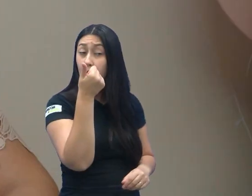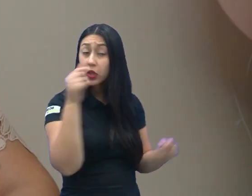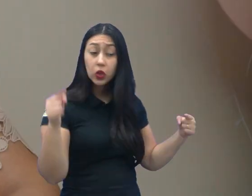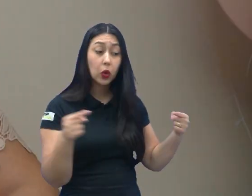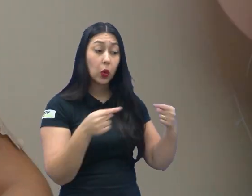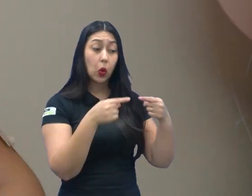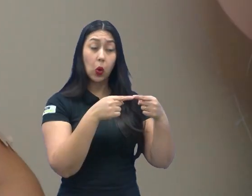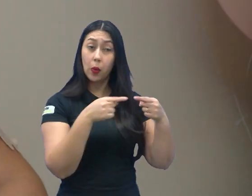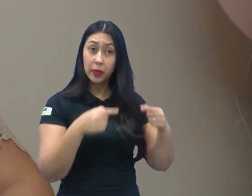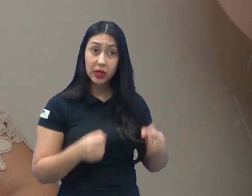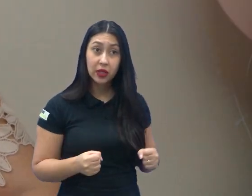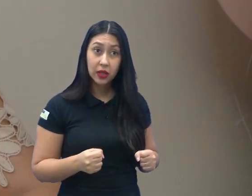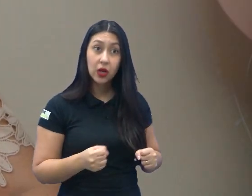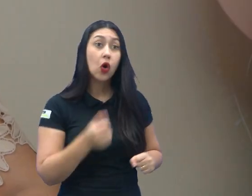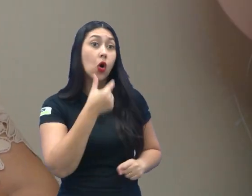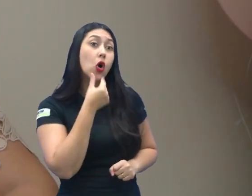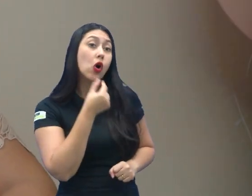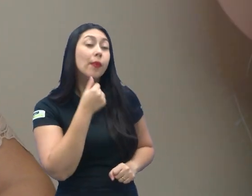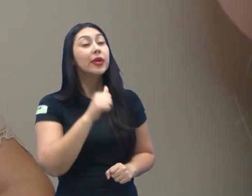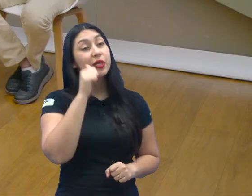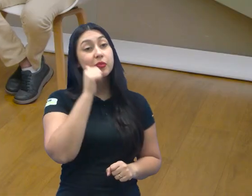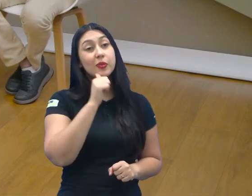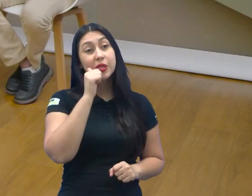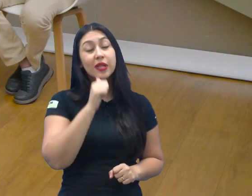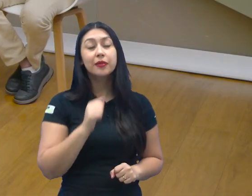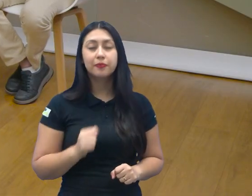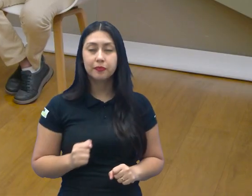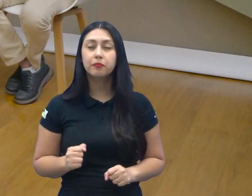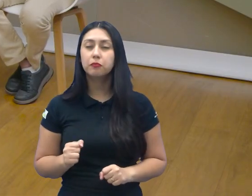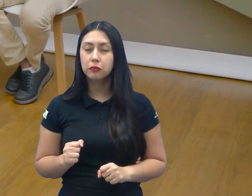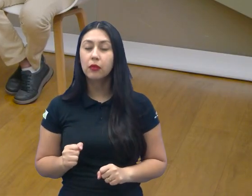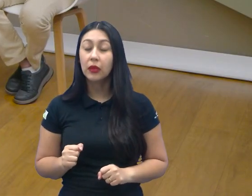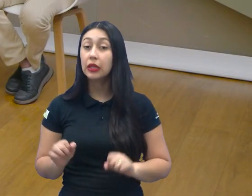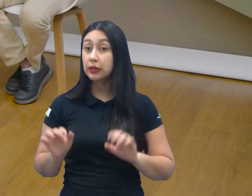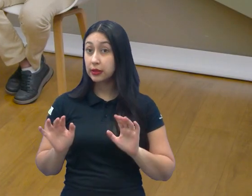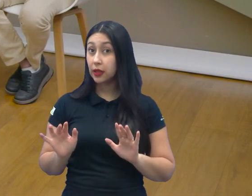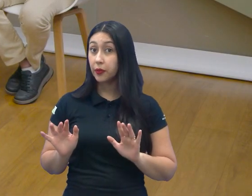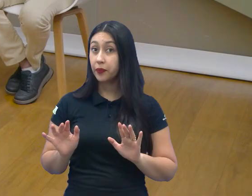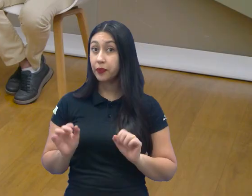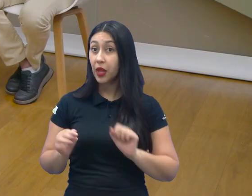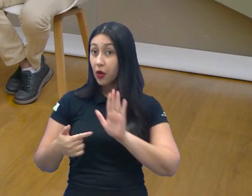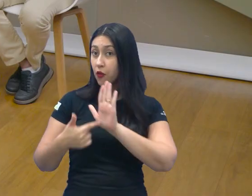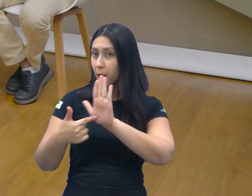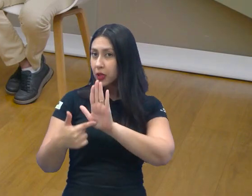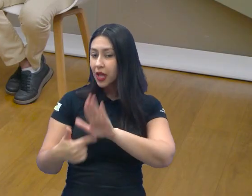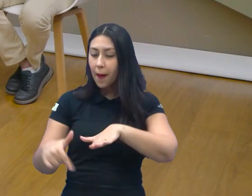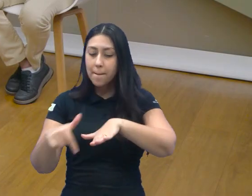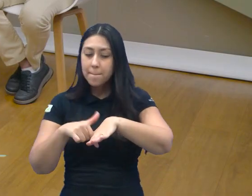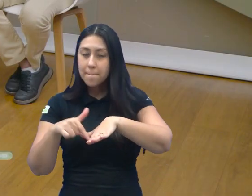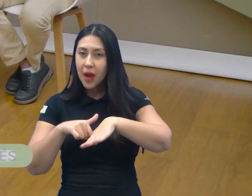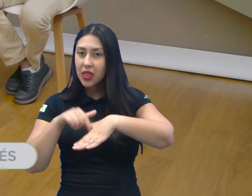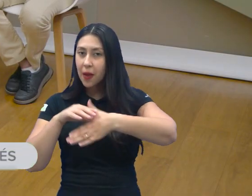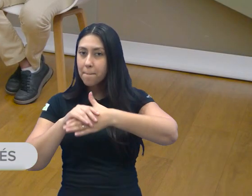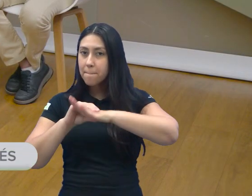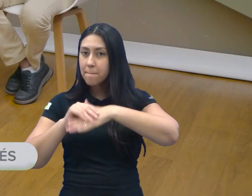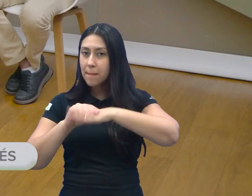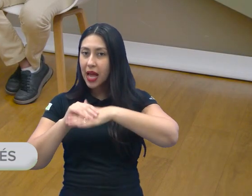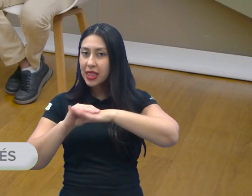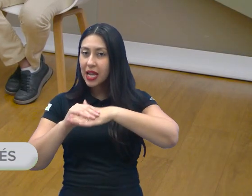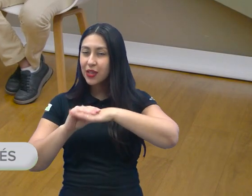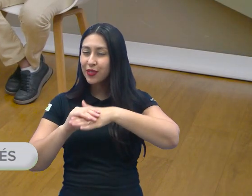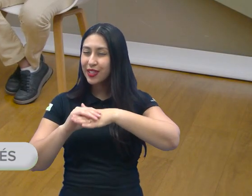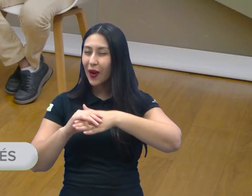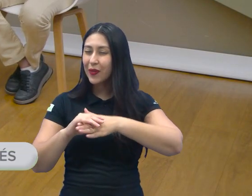dos nossos pés, tanto os homens quanto as mulheres? Claro, claro. Veja bem, vou pegar esse modelo aqui, tá? Claro. De um pé que mostra,